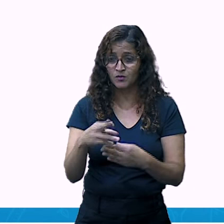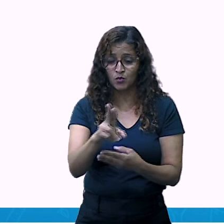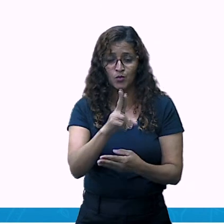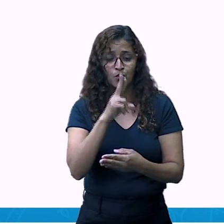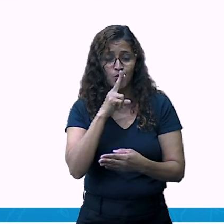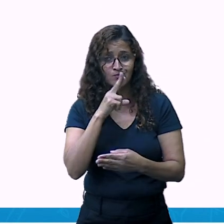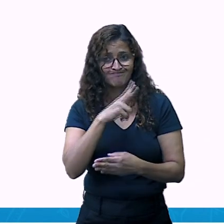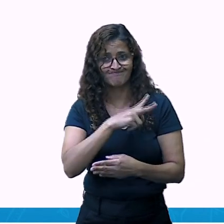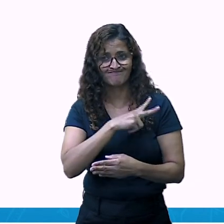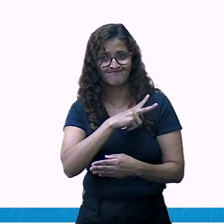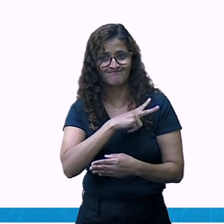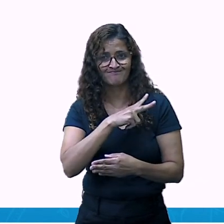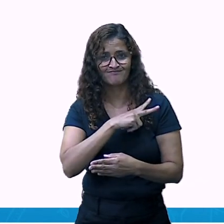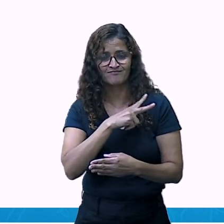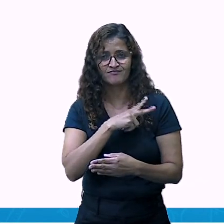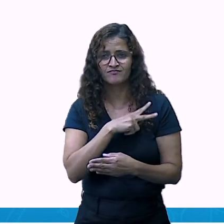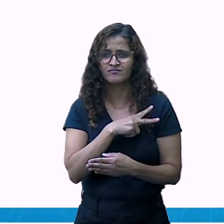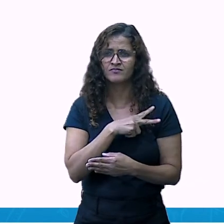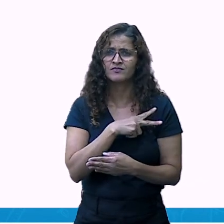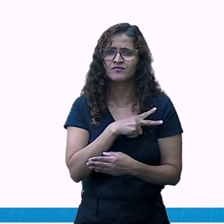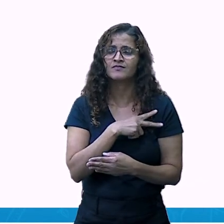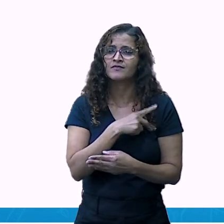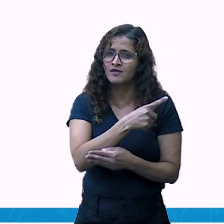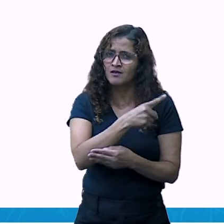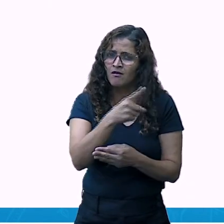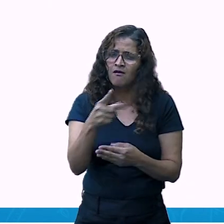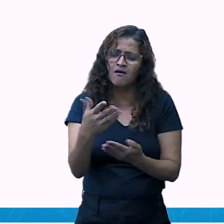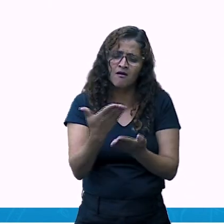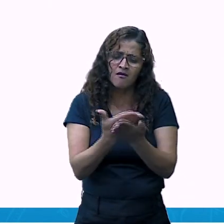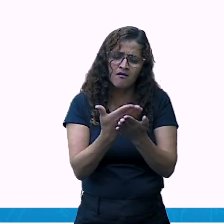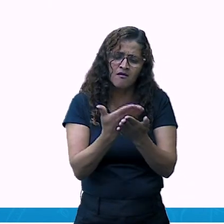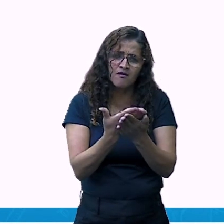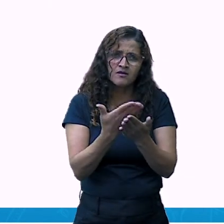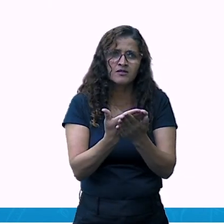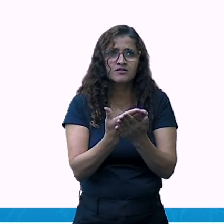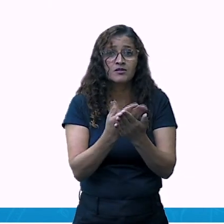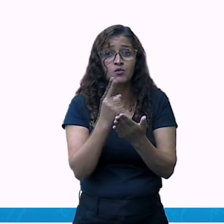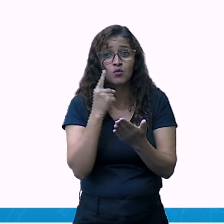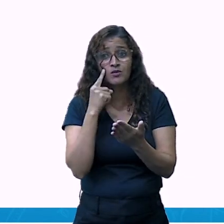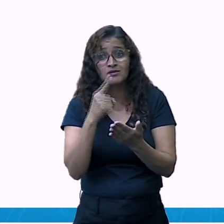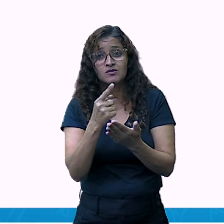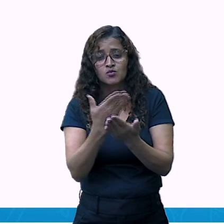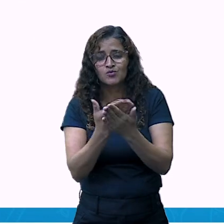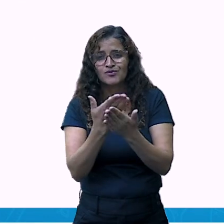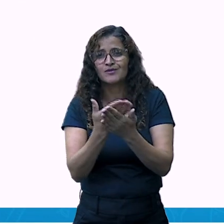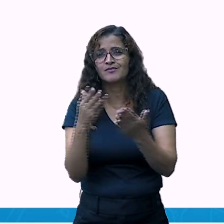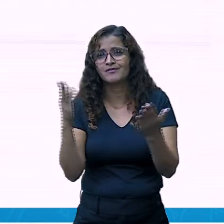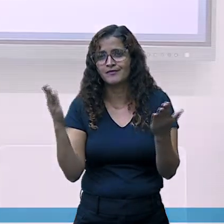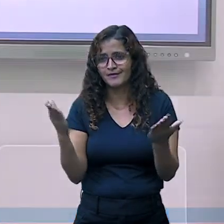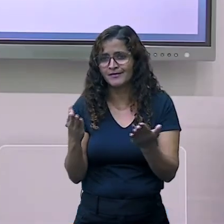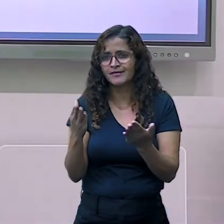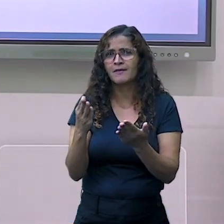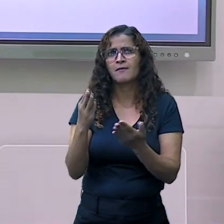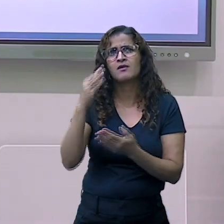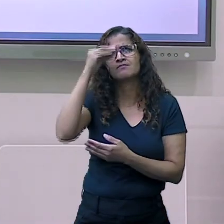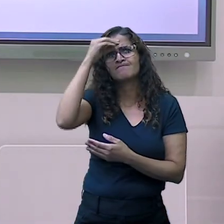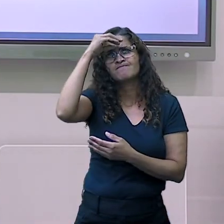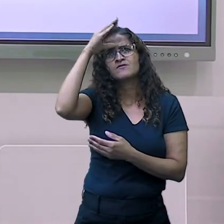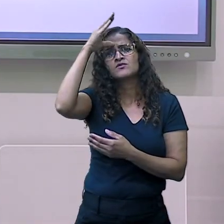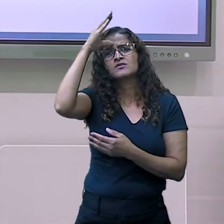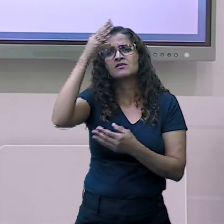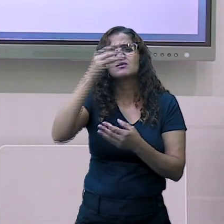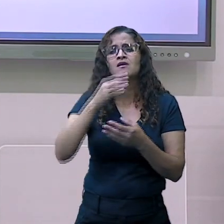pegar agora a base da nossa aula, que foi o conhecimento de fungos e bactérias, e você